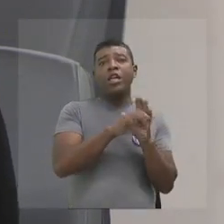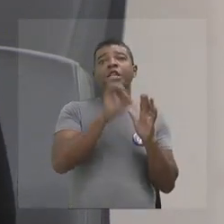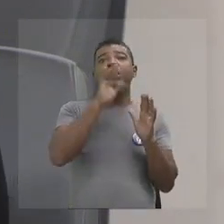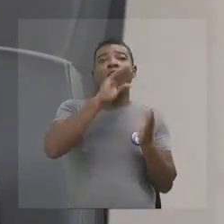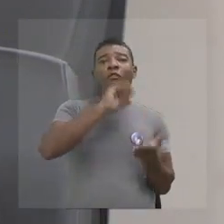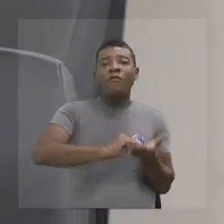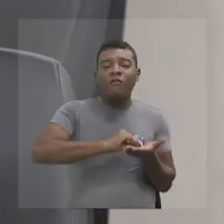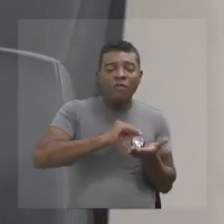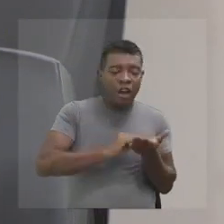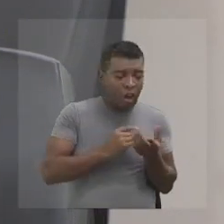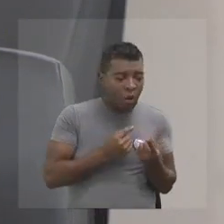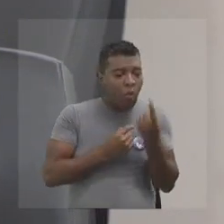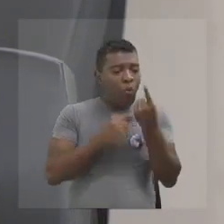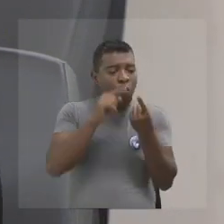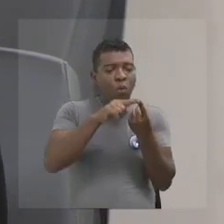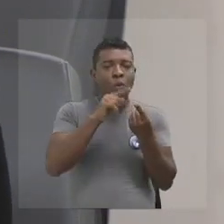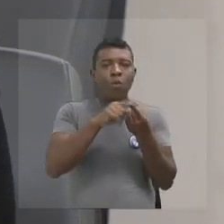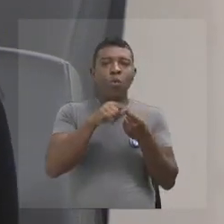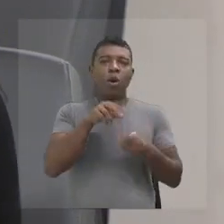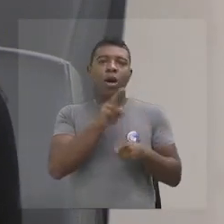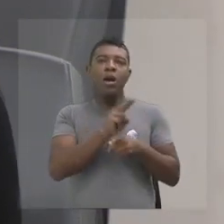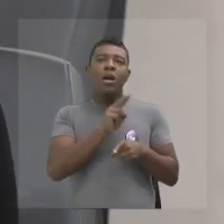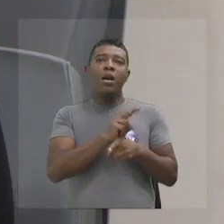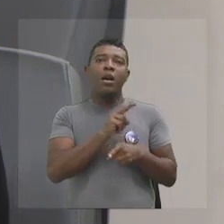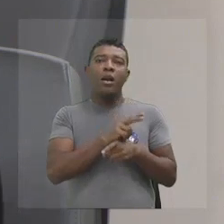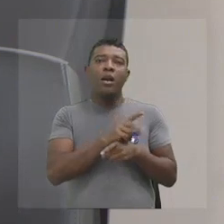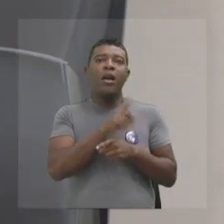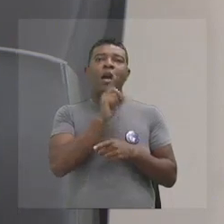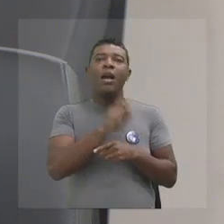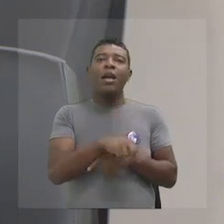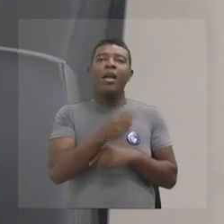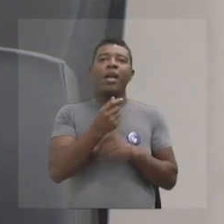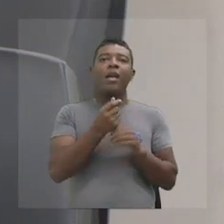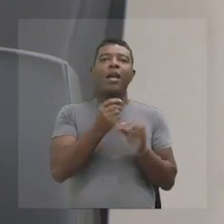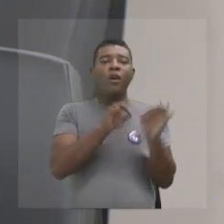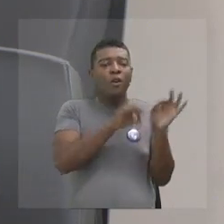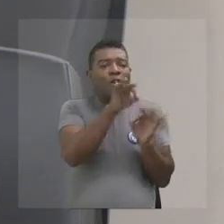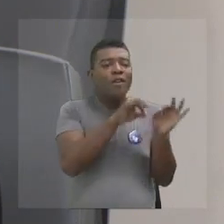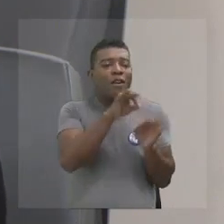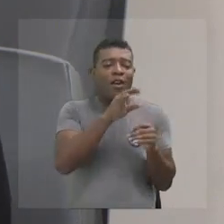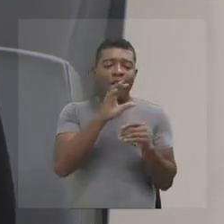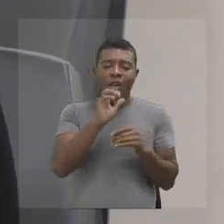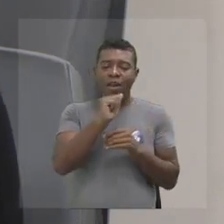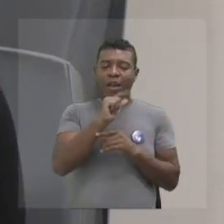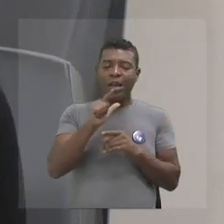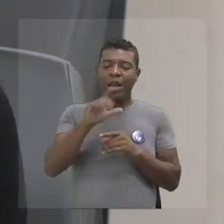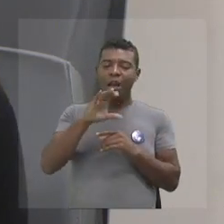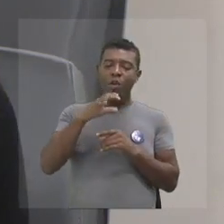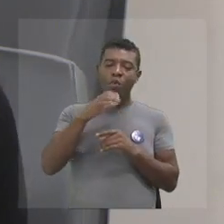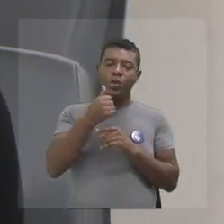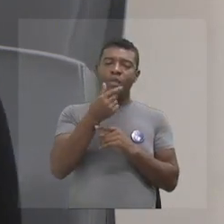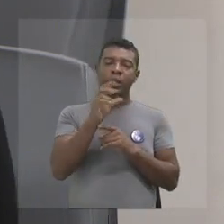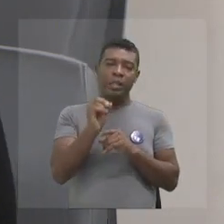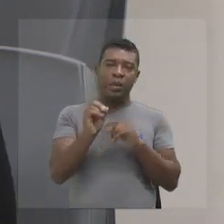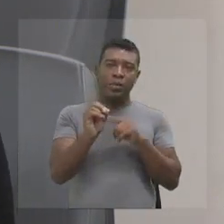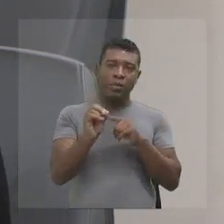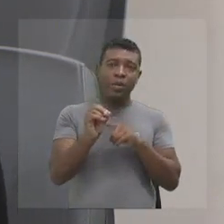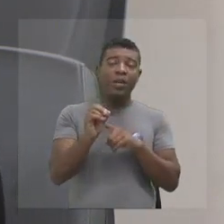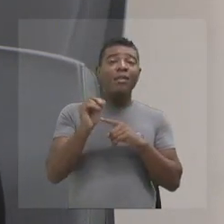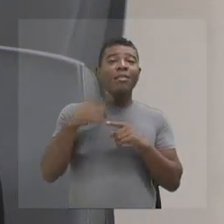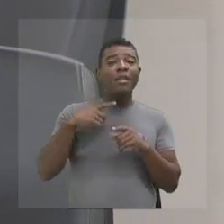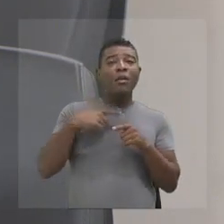de fato deputada que é a regulamentação da caução e nós temos hoje um problema jurídico em relação a essa regulamentação